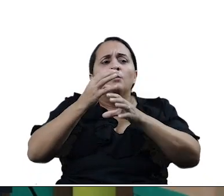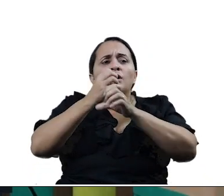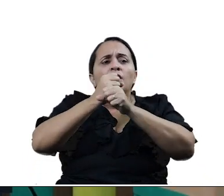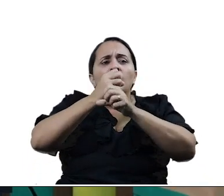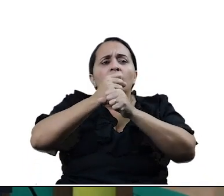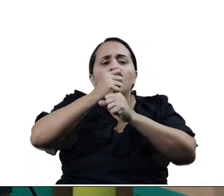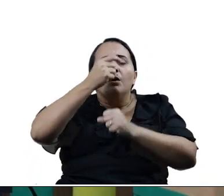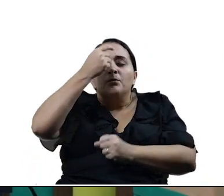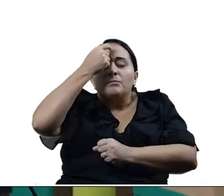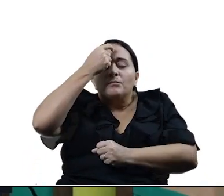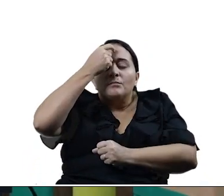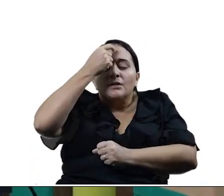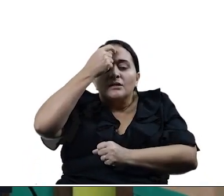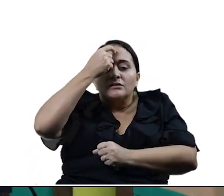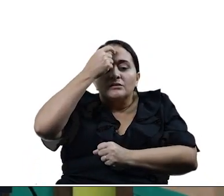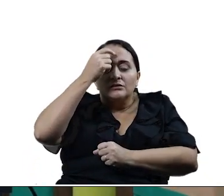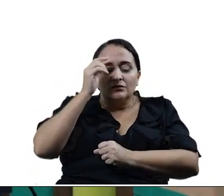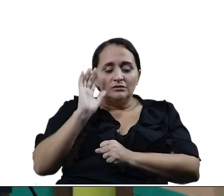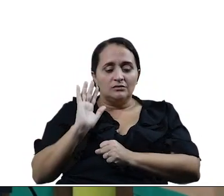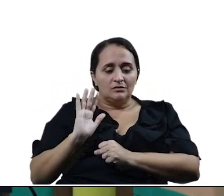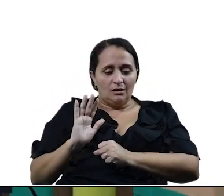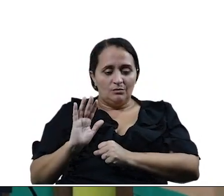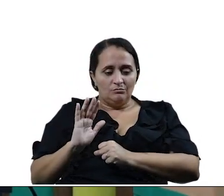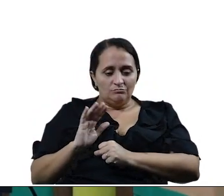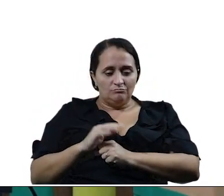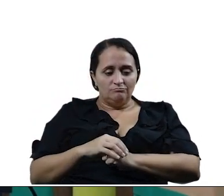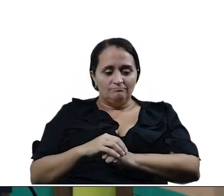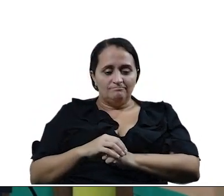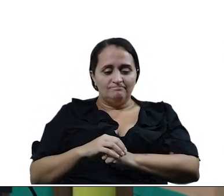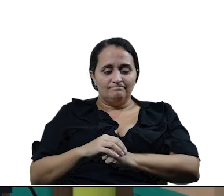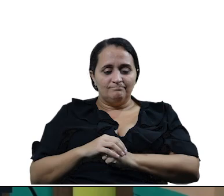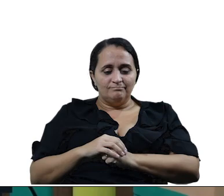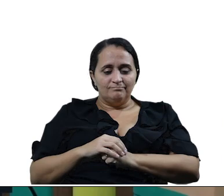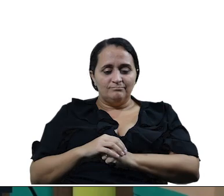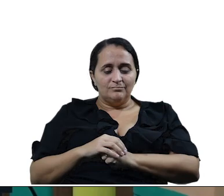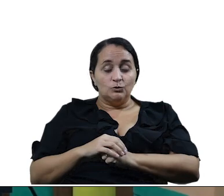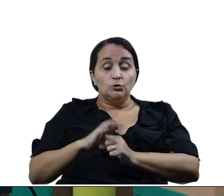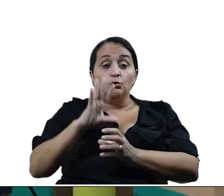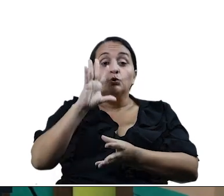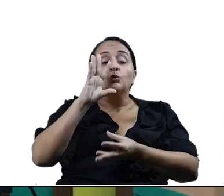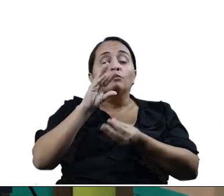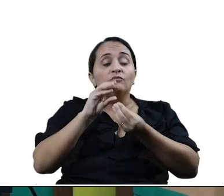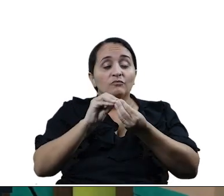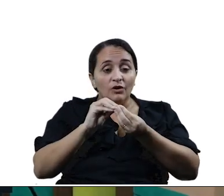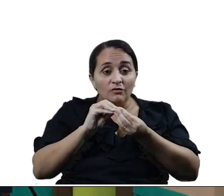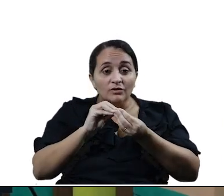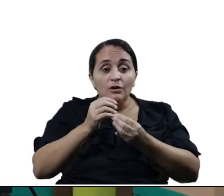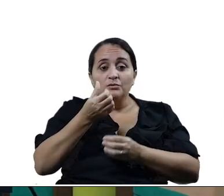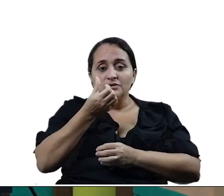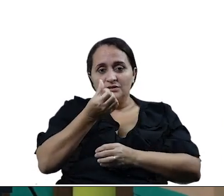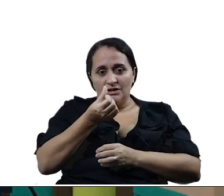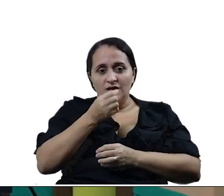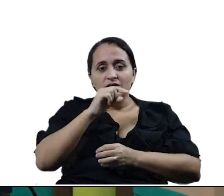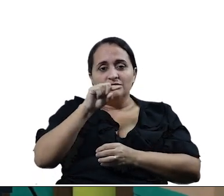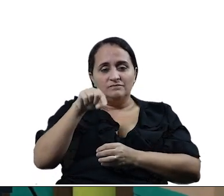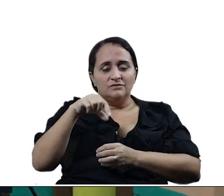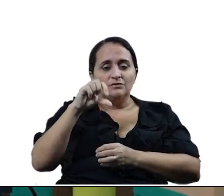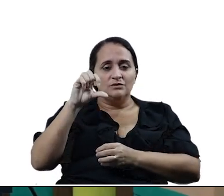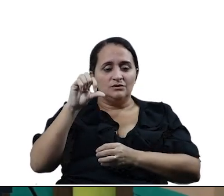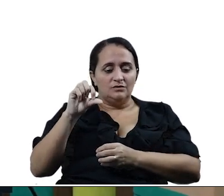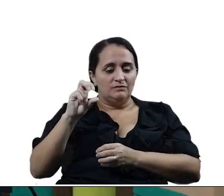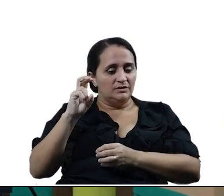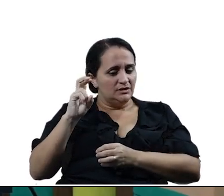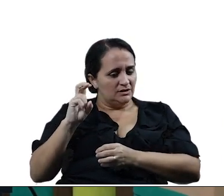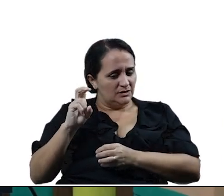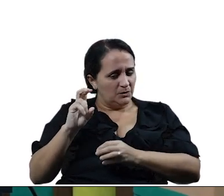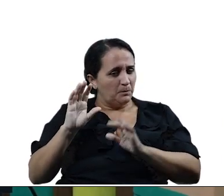agrupando os valores até que fique o valor final. Mas se você sabe e